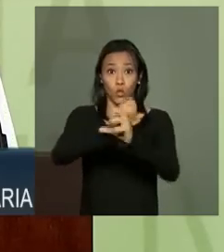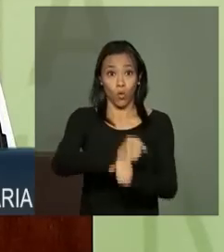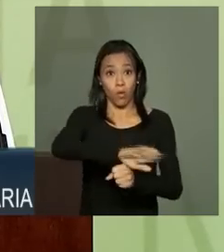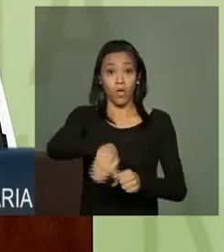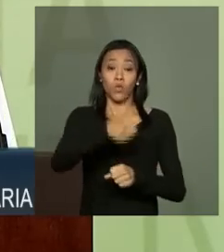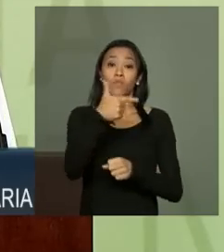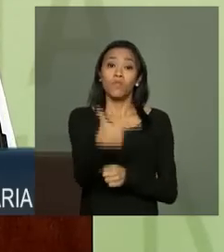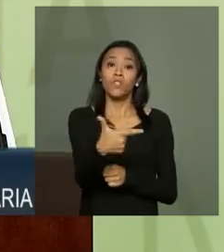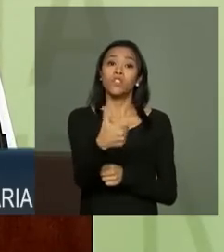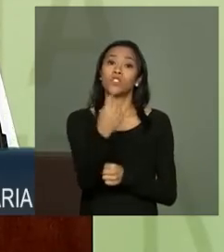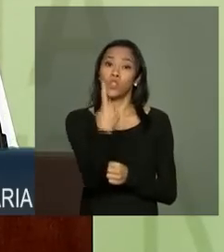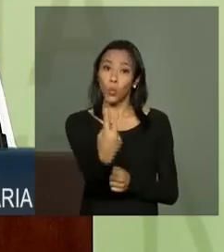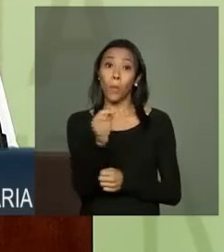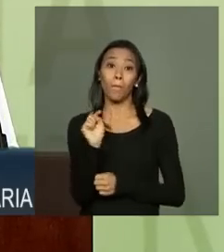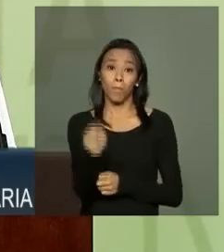mil hectares,